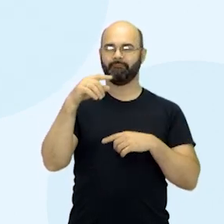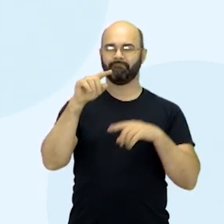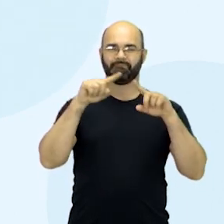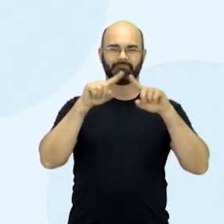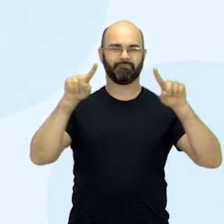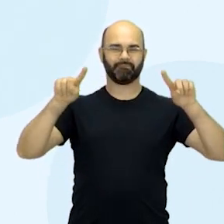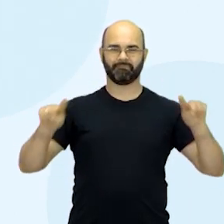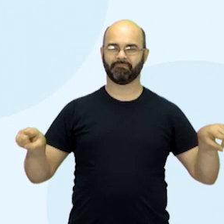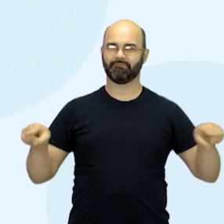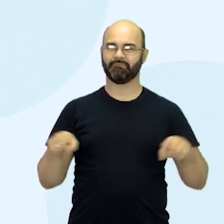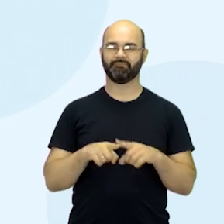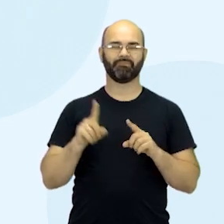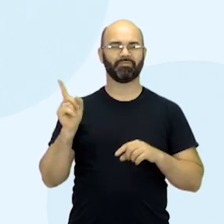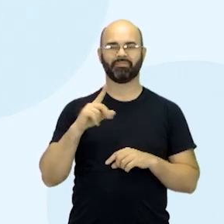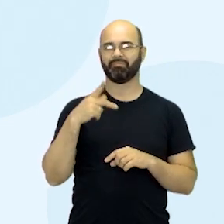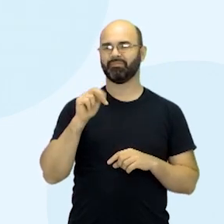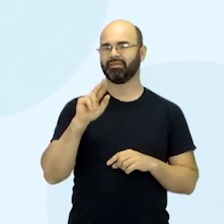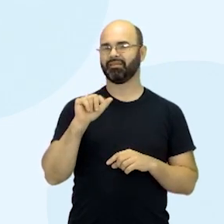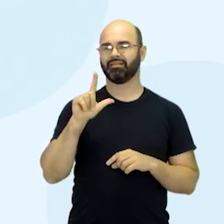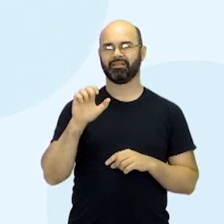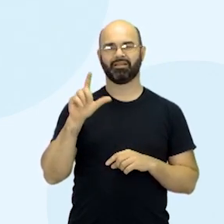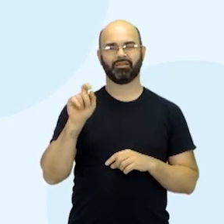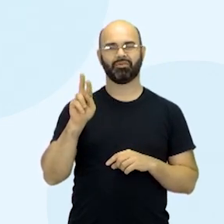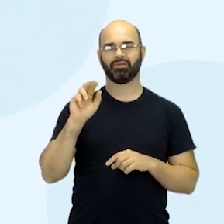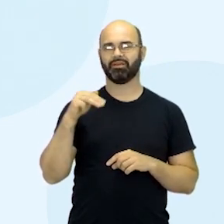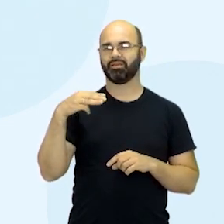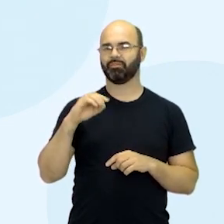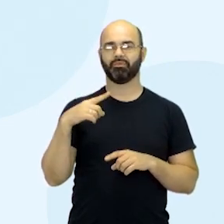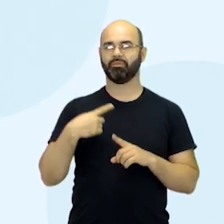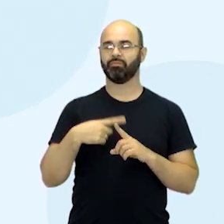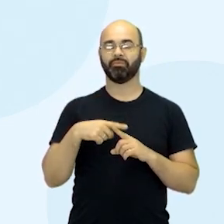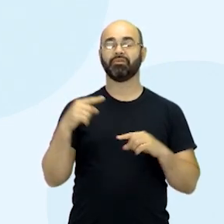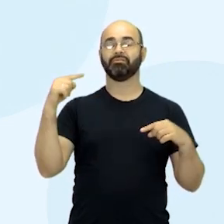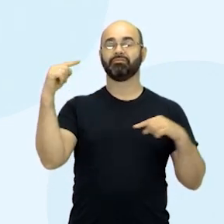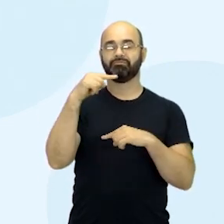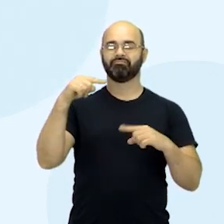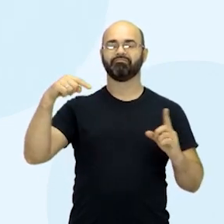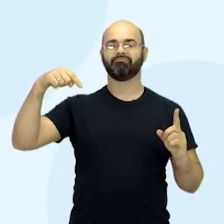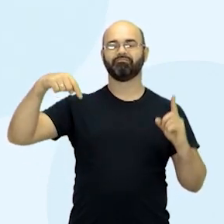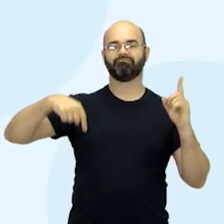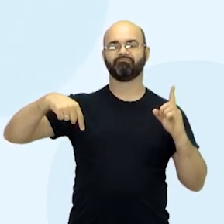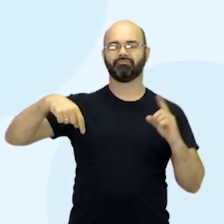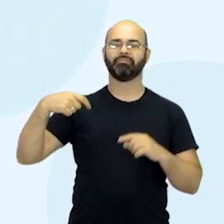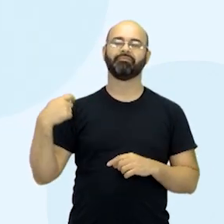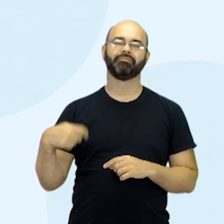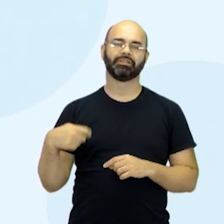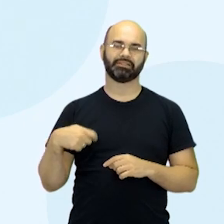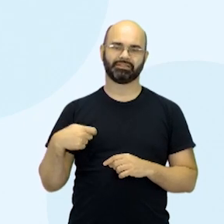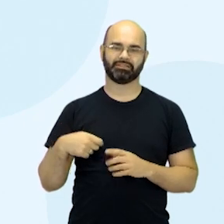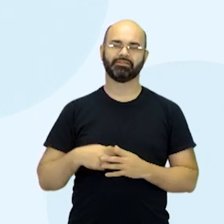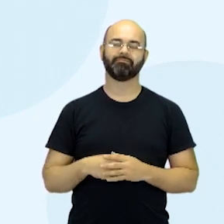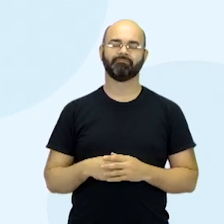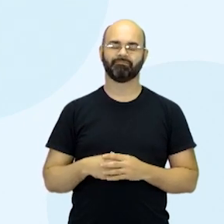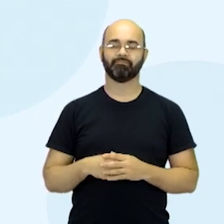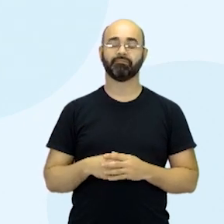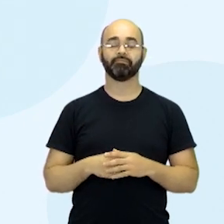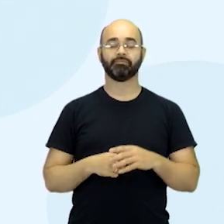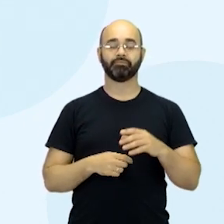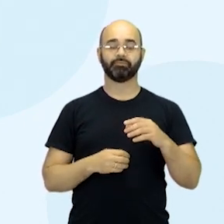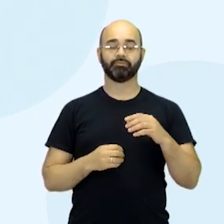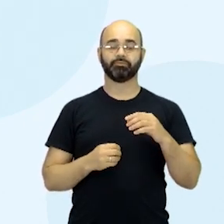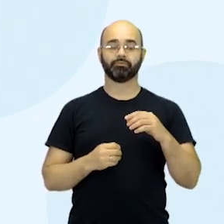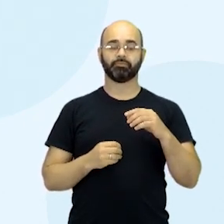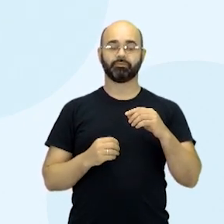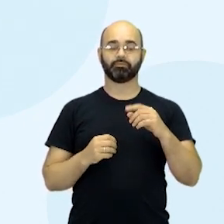paralelogramos, tá? Para ser paralelogramo, ele tem que ter 2 pares de lados paralelos, tá bom? E o trapézio, como foi mostrado aí nas